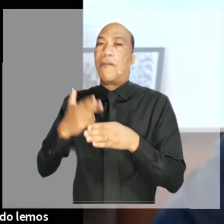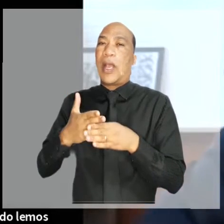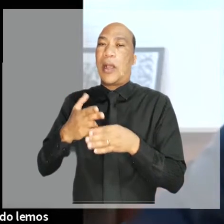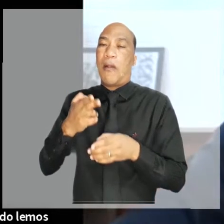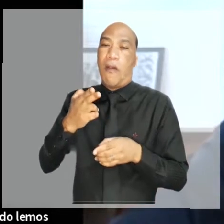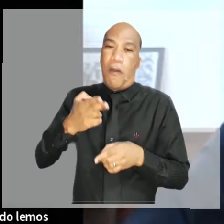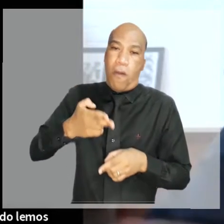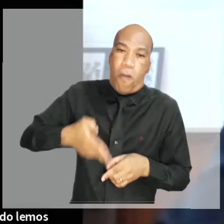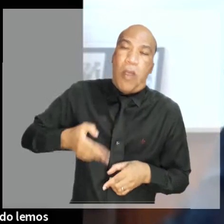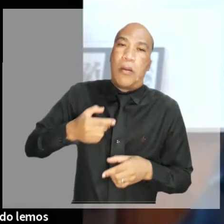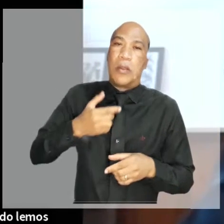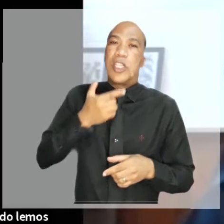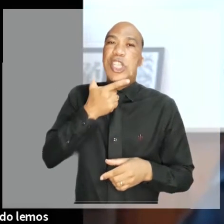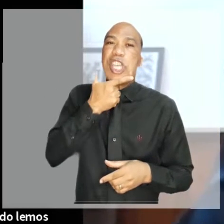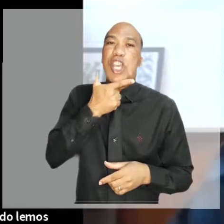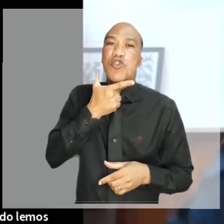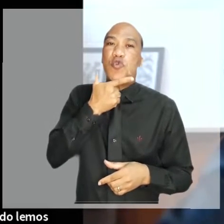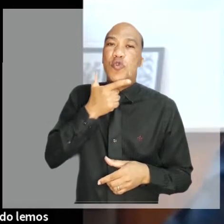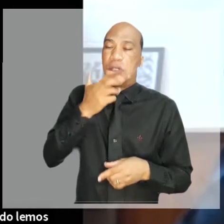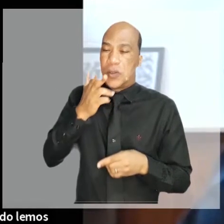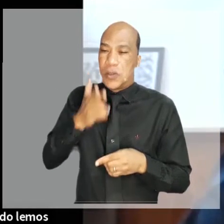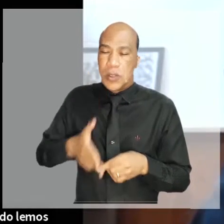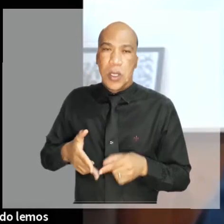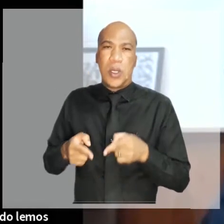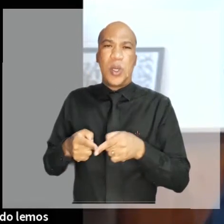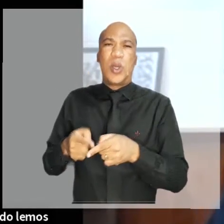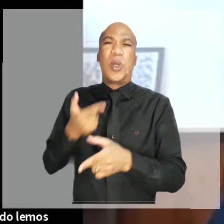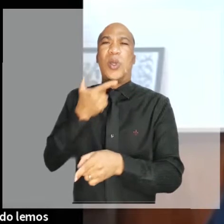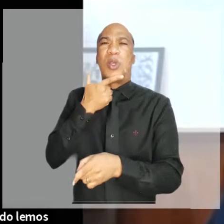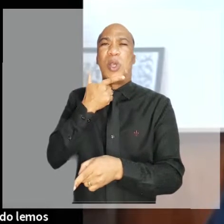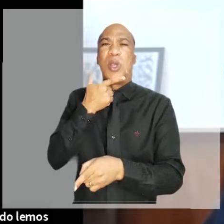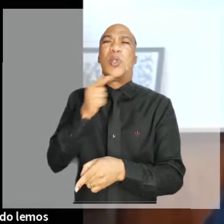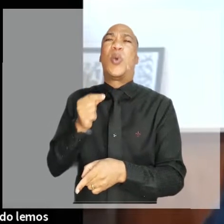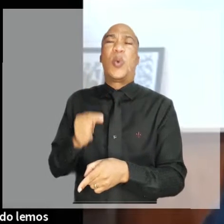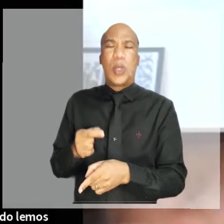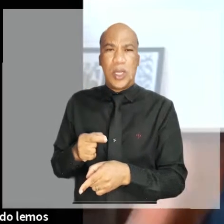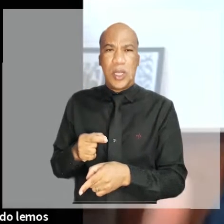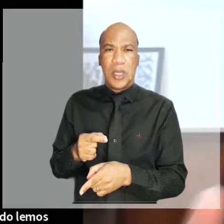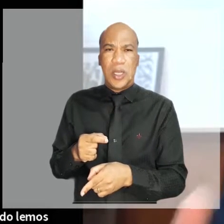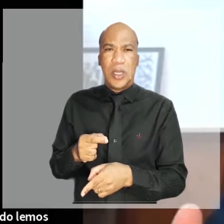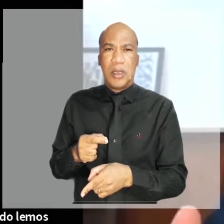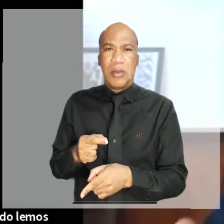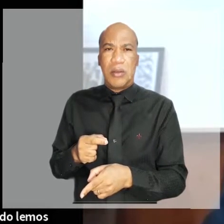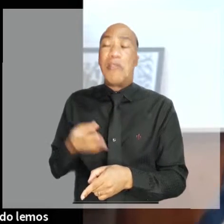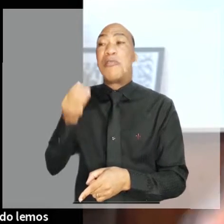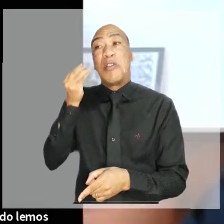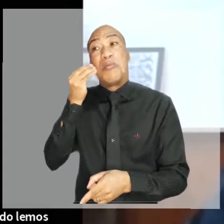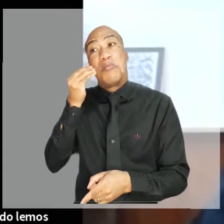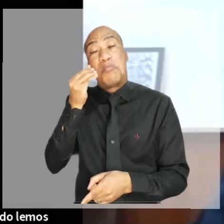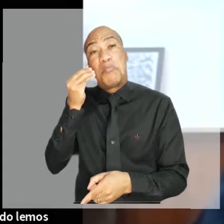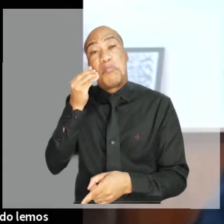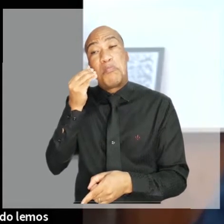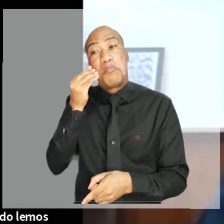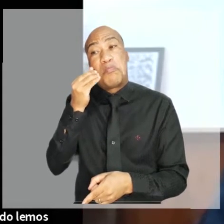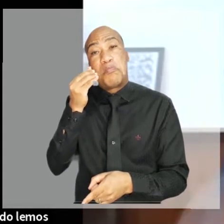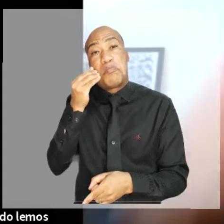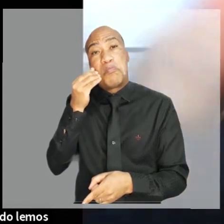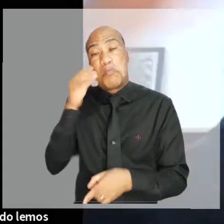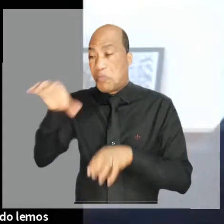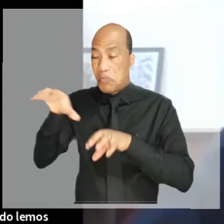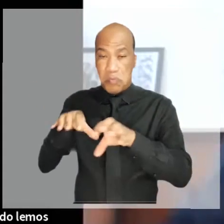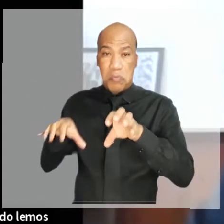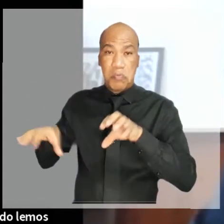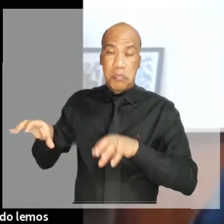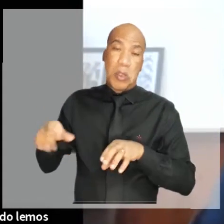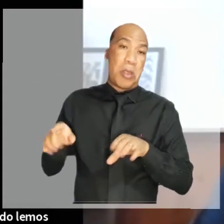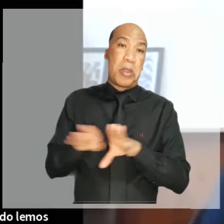esse potencial inesgotável de experimentação regional que pode rapidamente, pela forma até como o judiciário se